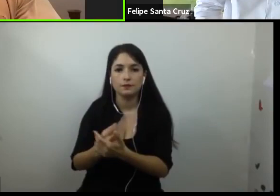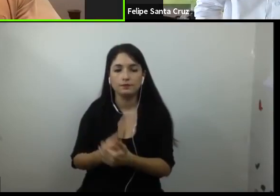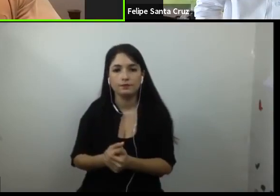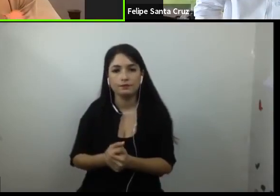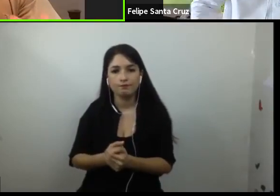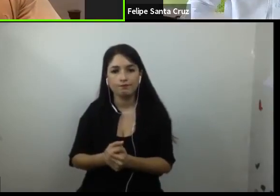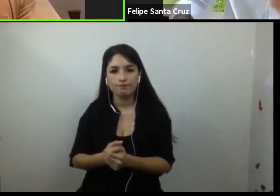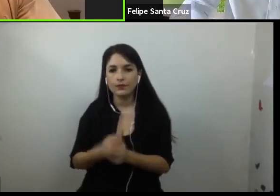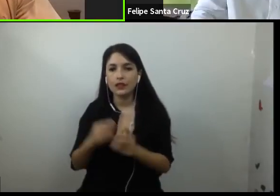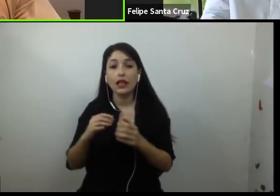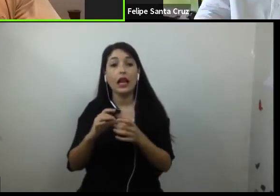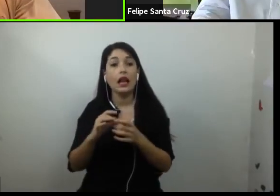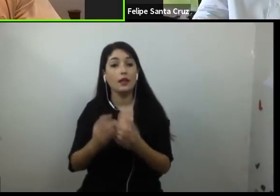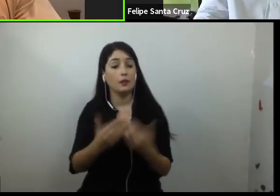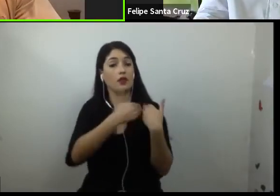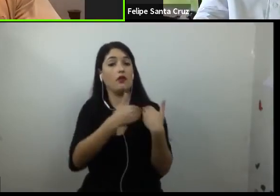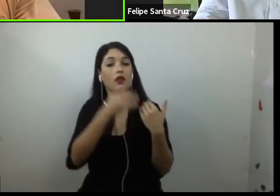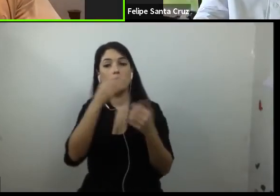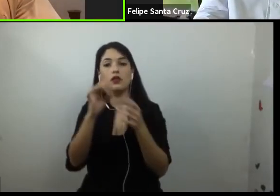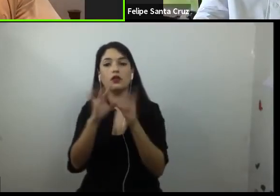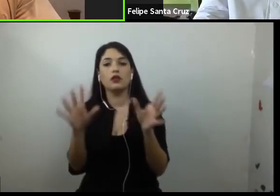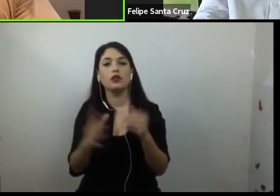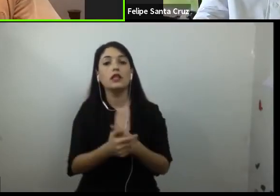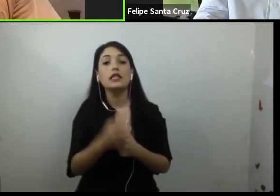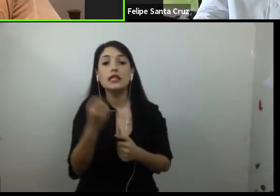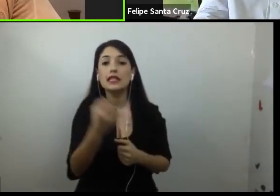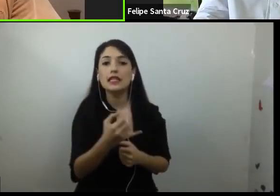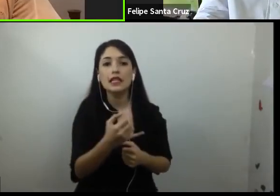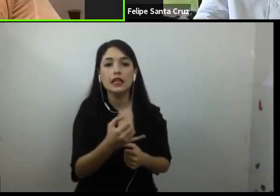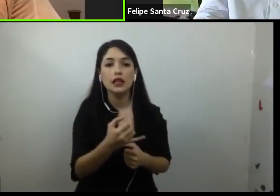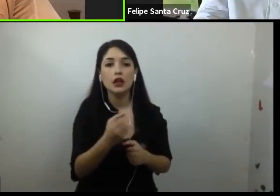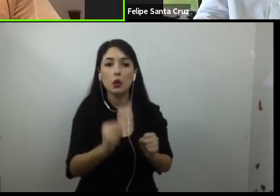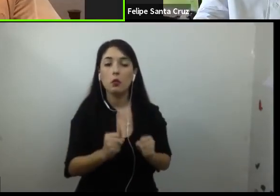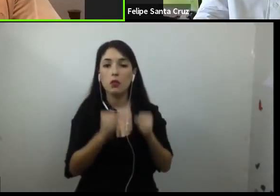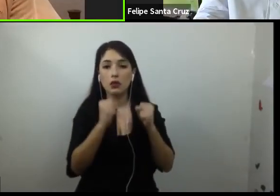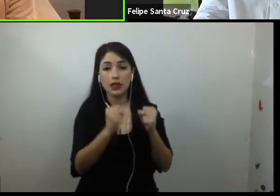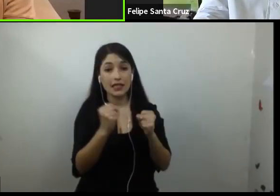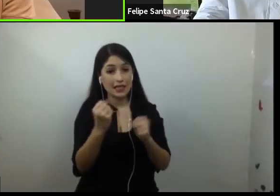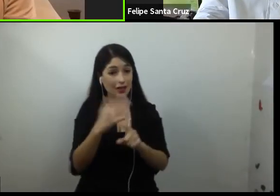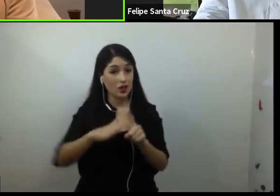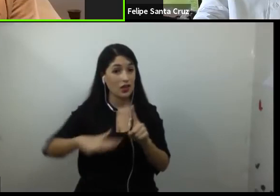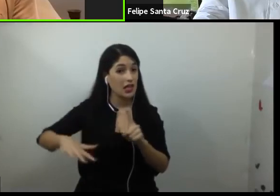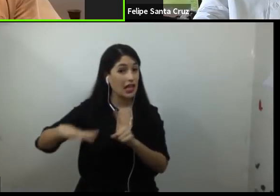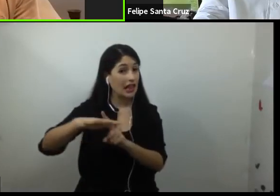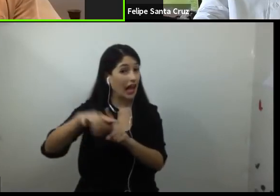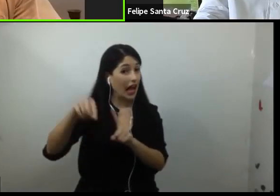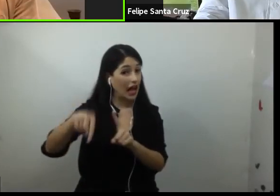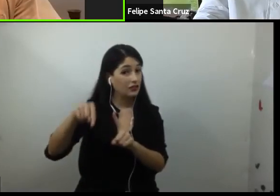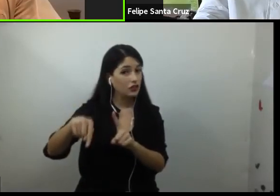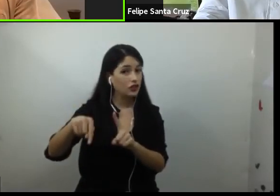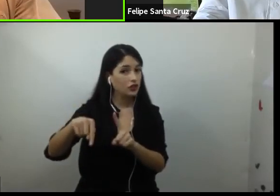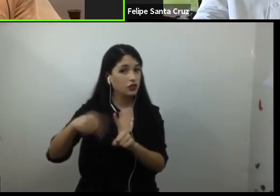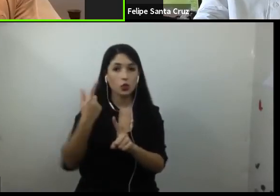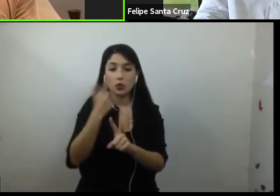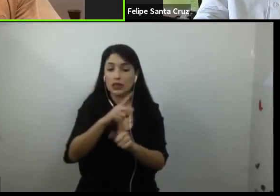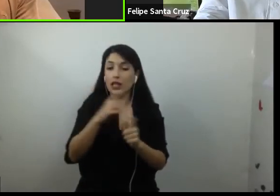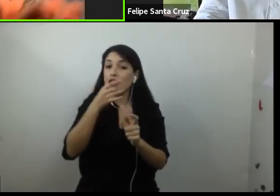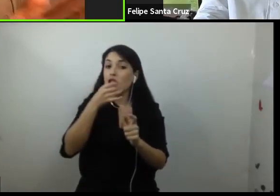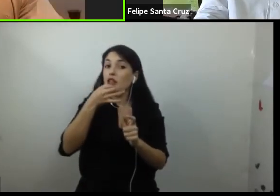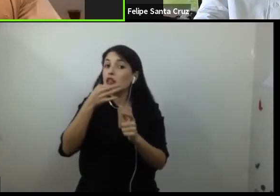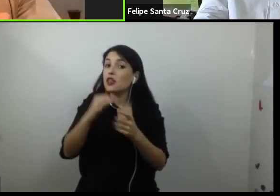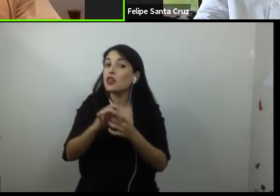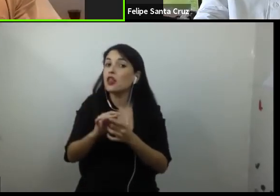ou outra, acaba na mão de um déspota. Se a sociedade não for ela mesma democrática, um